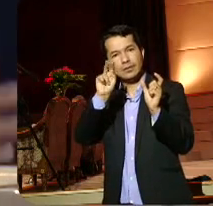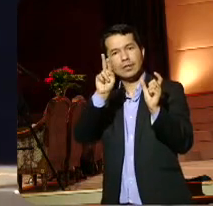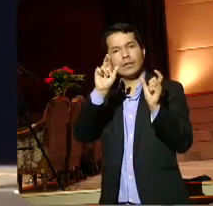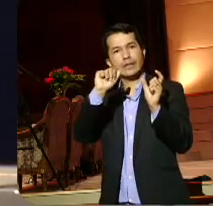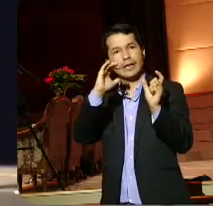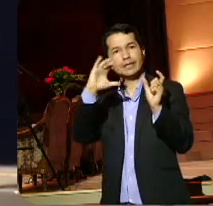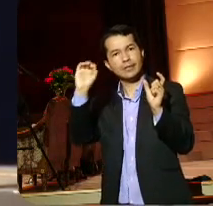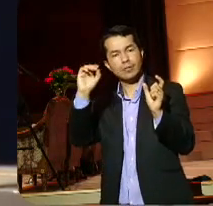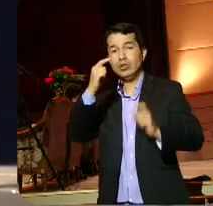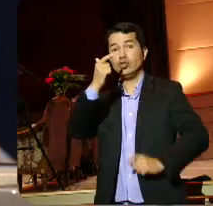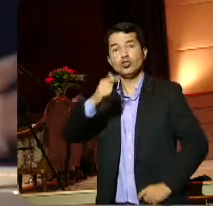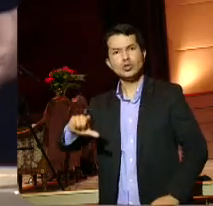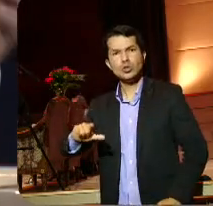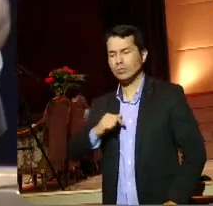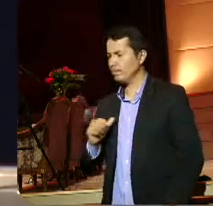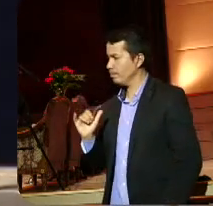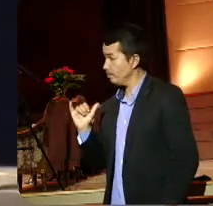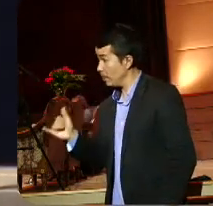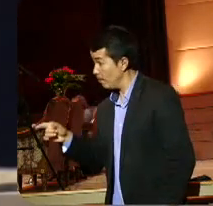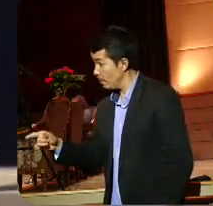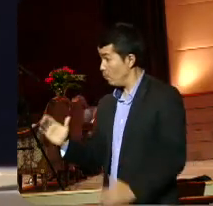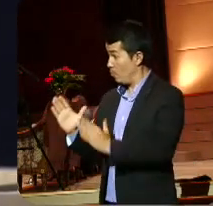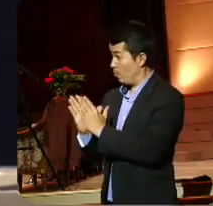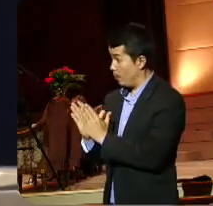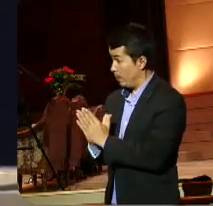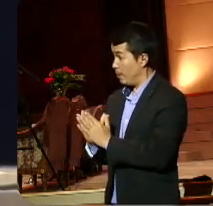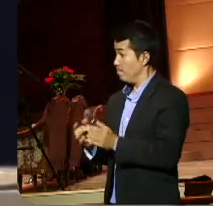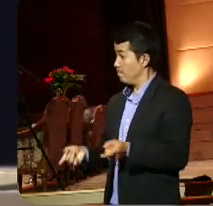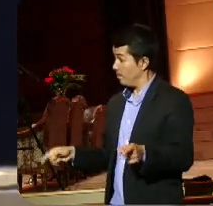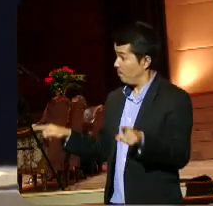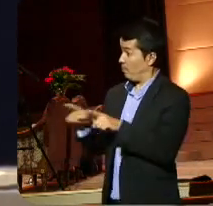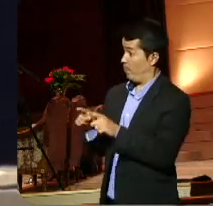vez, restauração? Que negócio é esse de restauração?